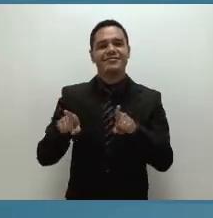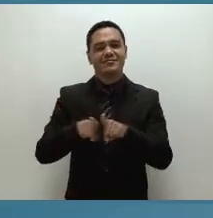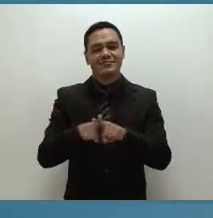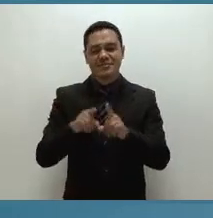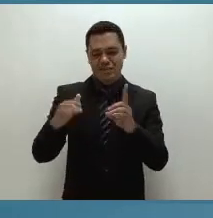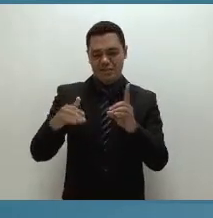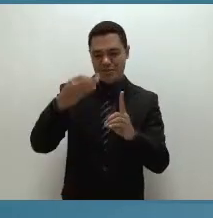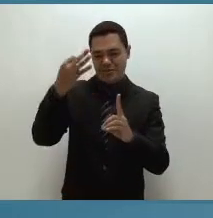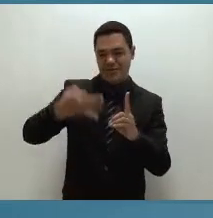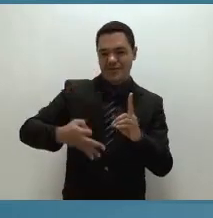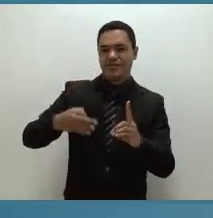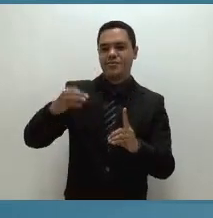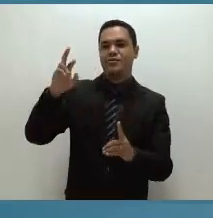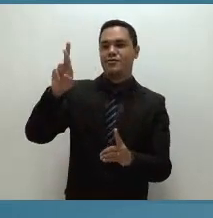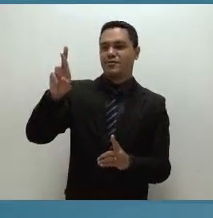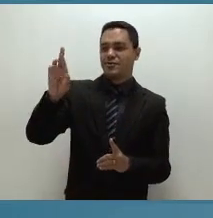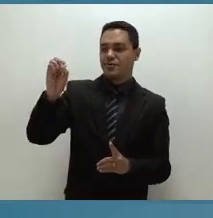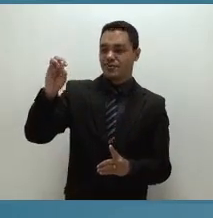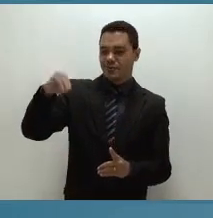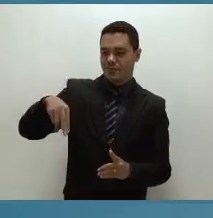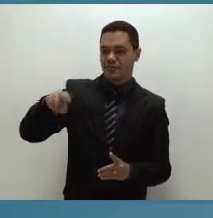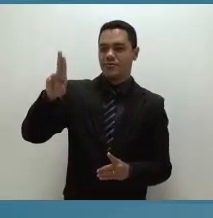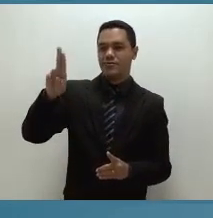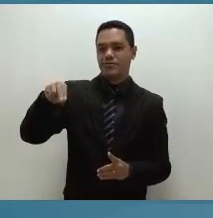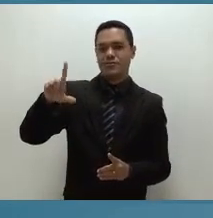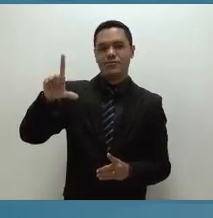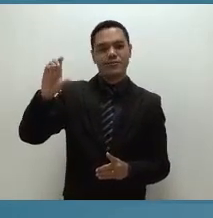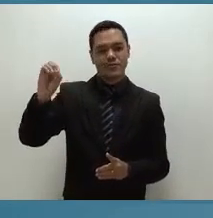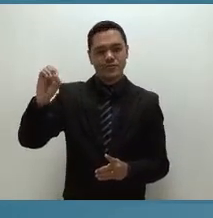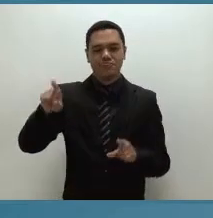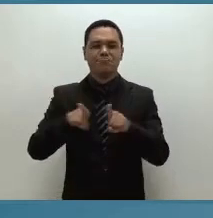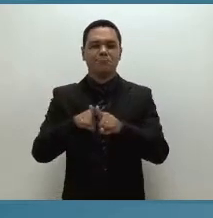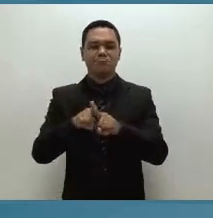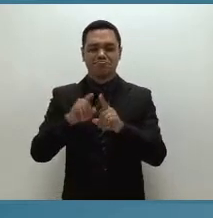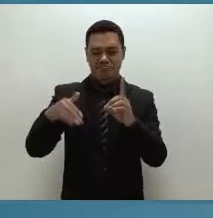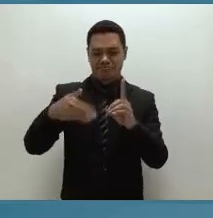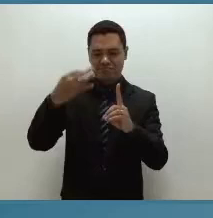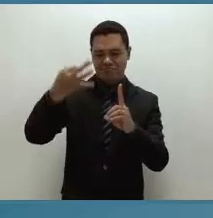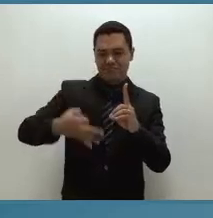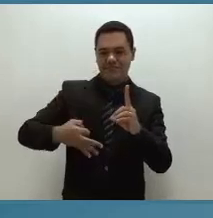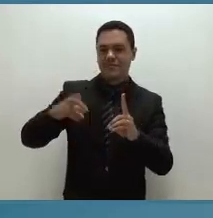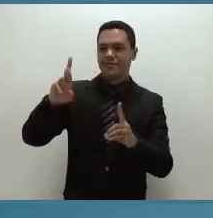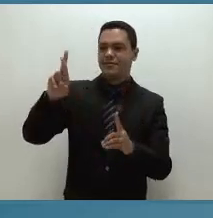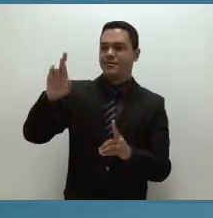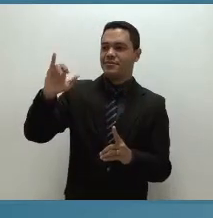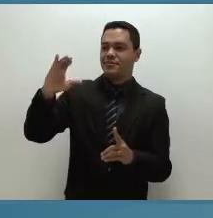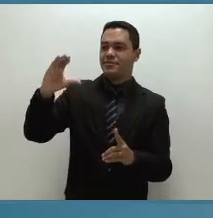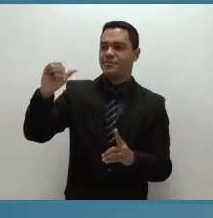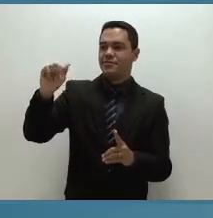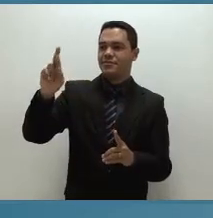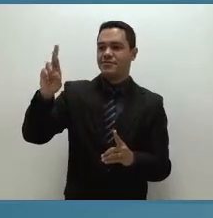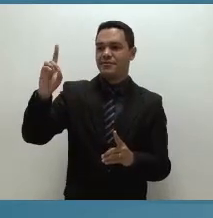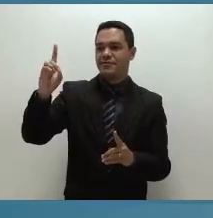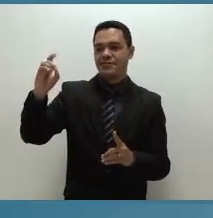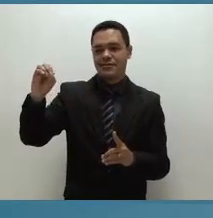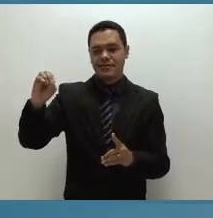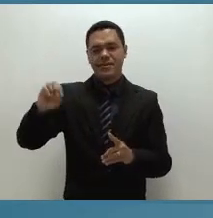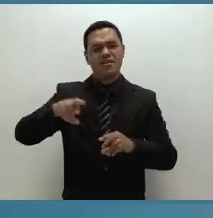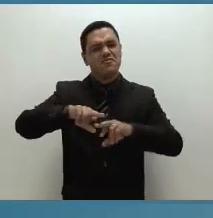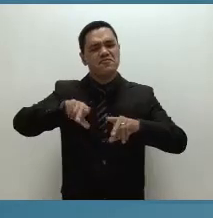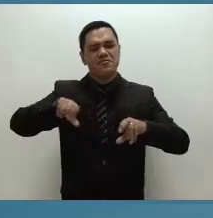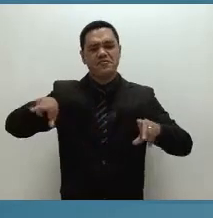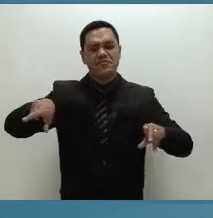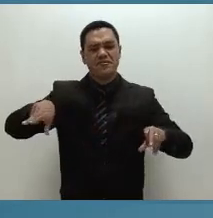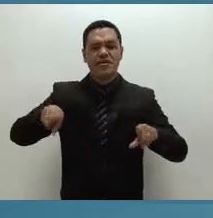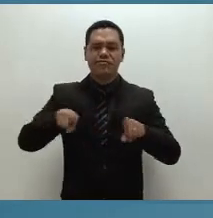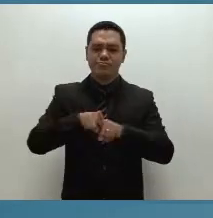Ricardo, o desembargador Leonardo, o desembargador Roberto, aqueles desembargadores também que já estão aposentados, que presidiram